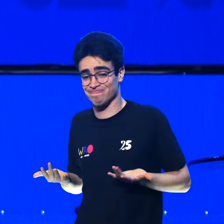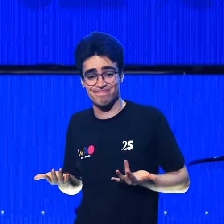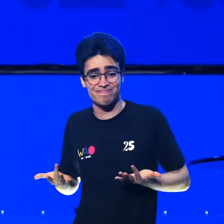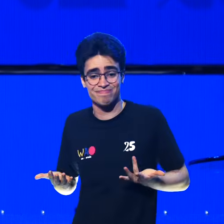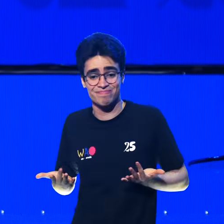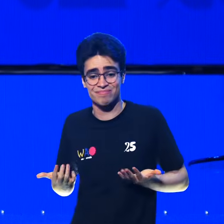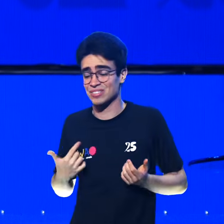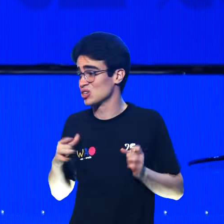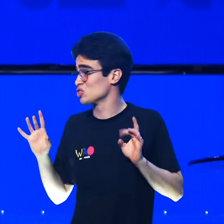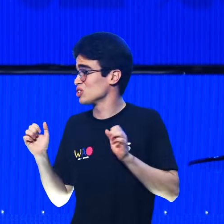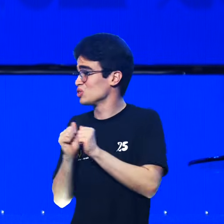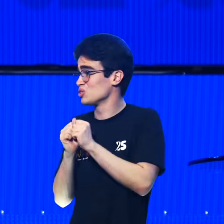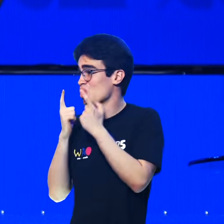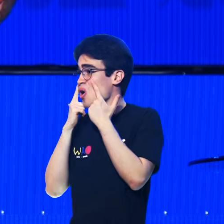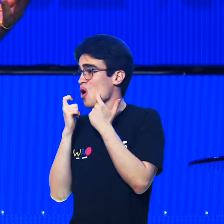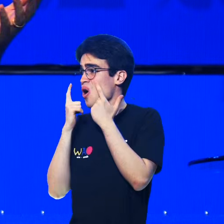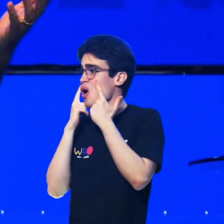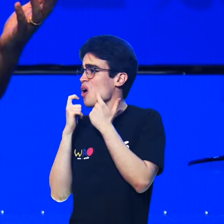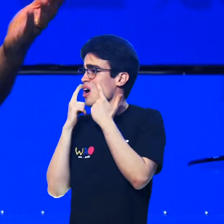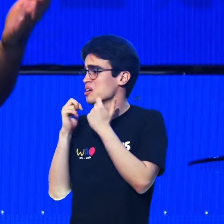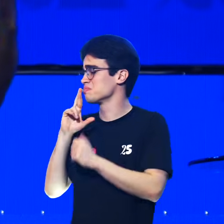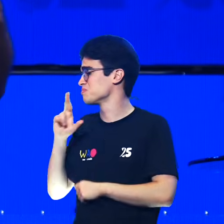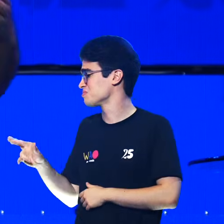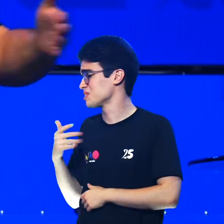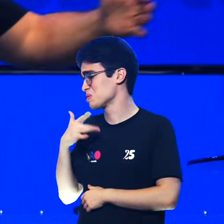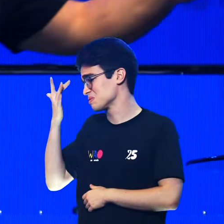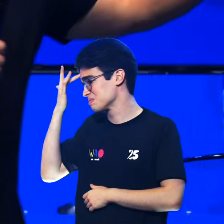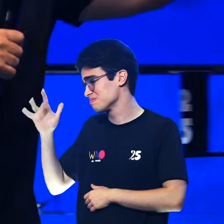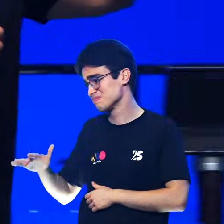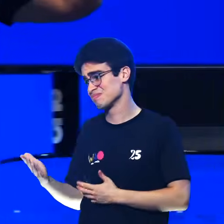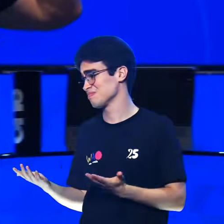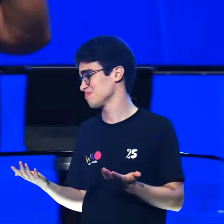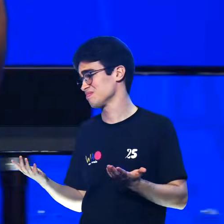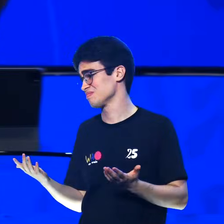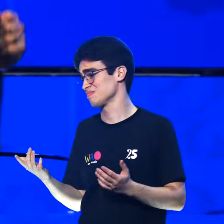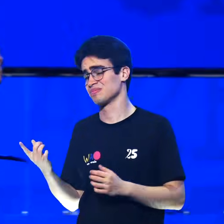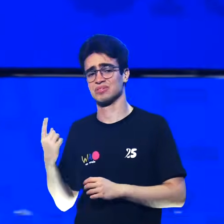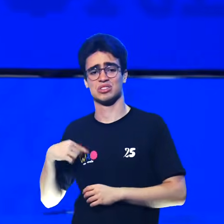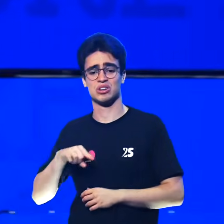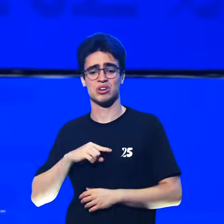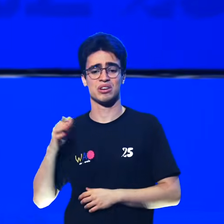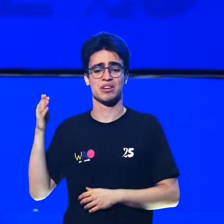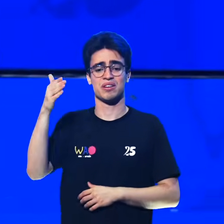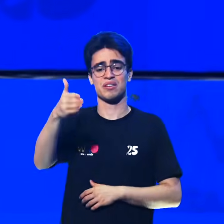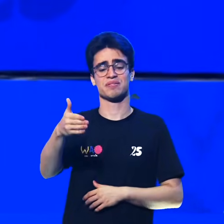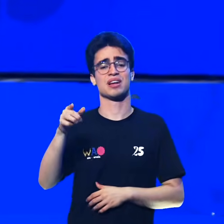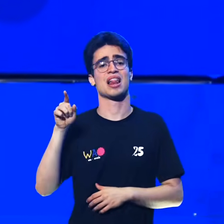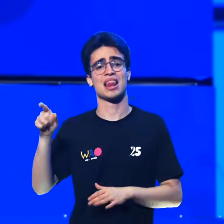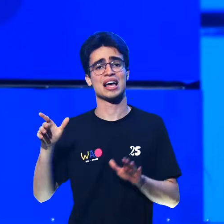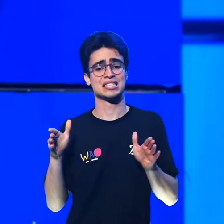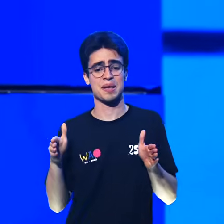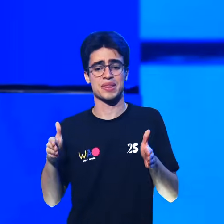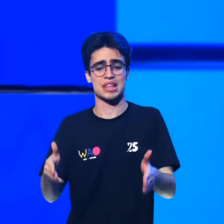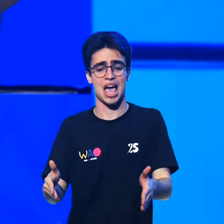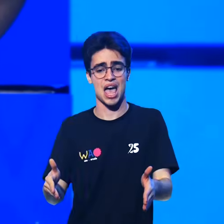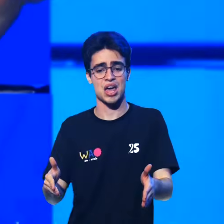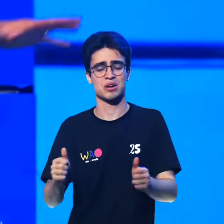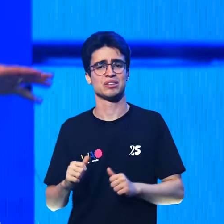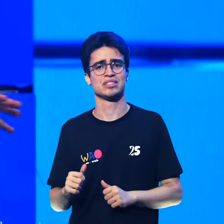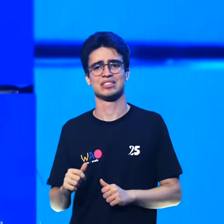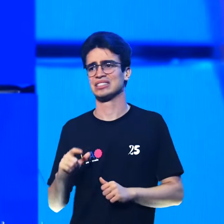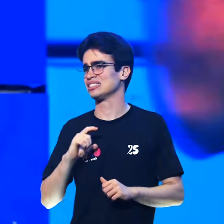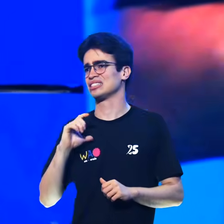Eu só chorei com eles, eu disse, eu não sei. Fomos pro cemitério, tudo